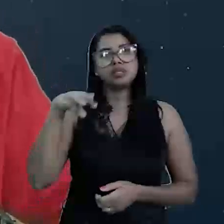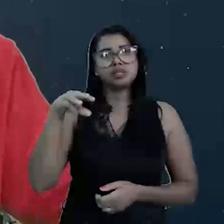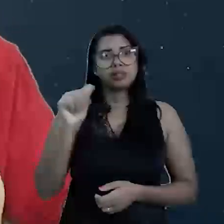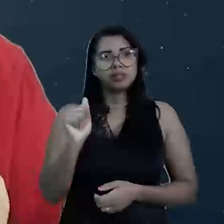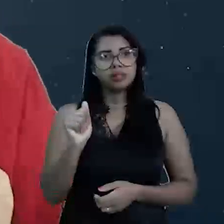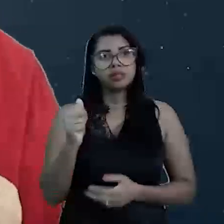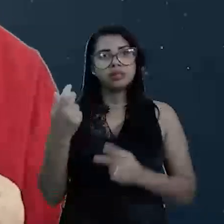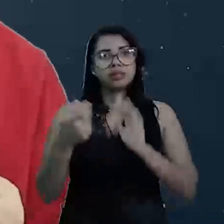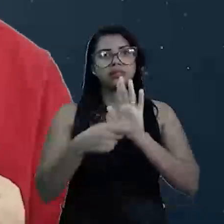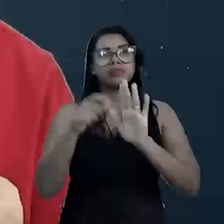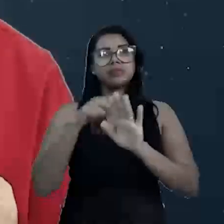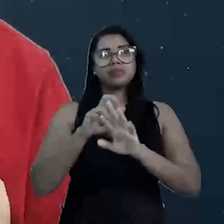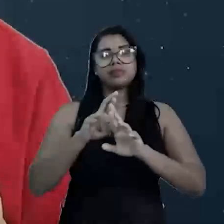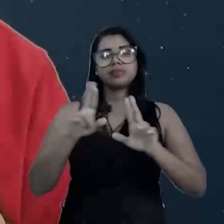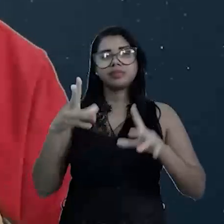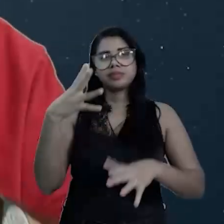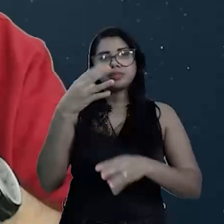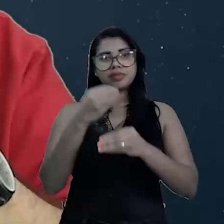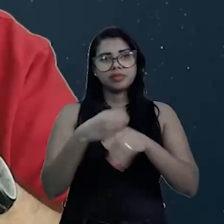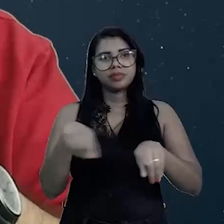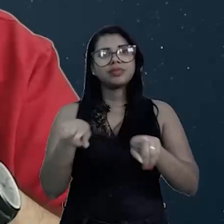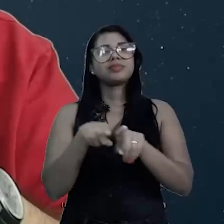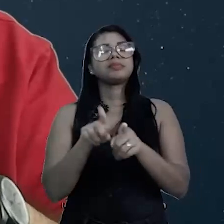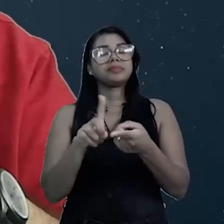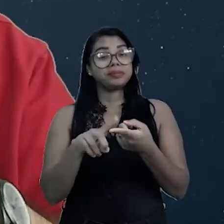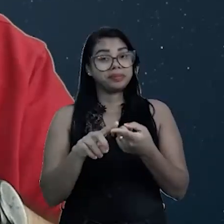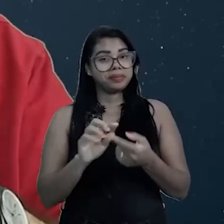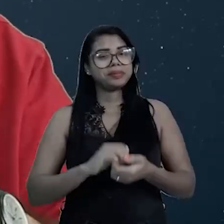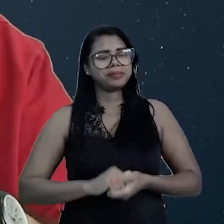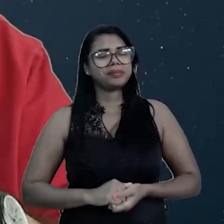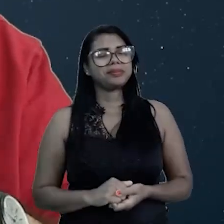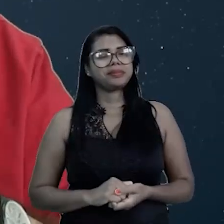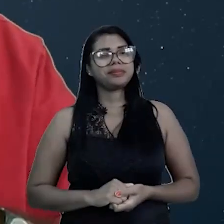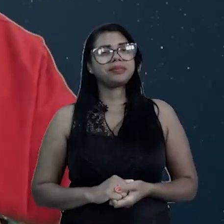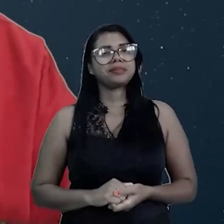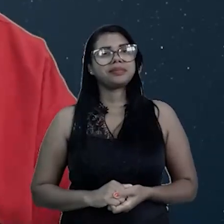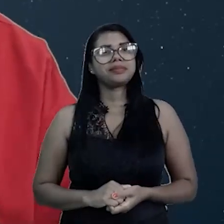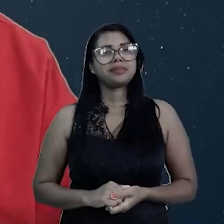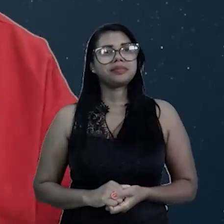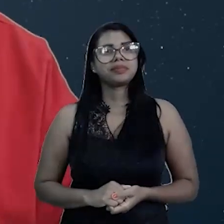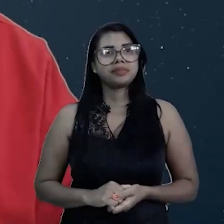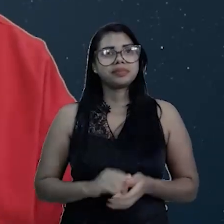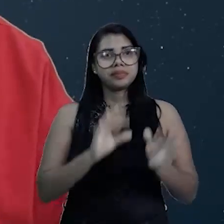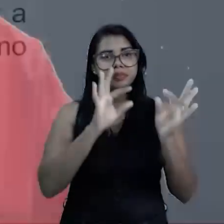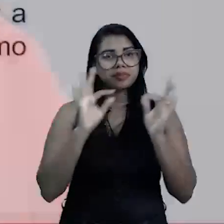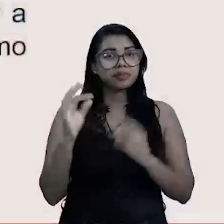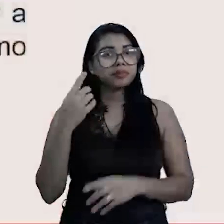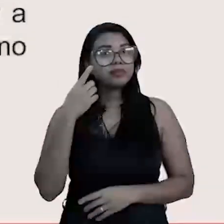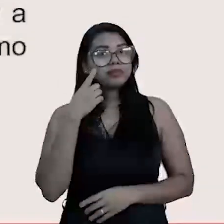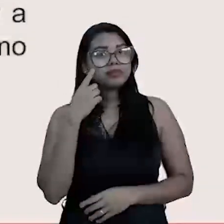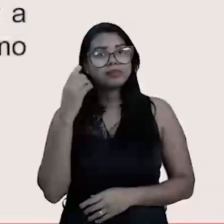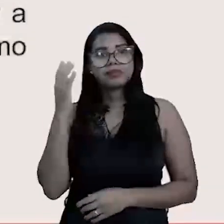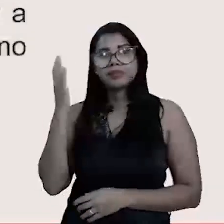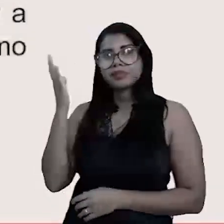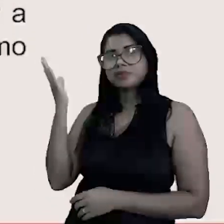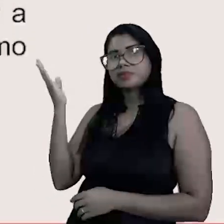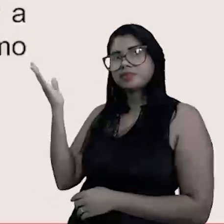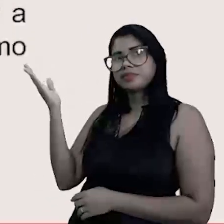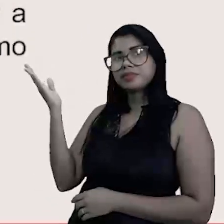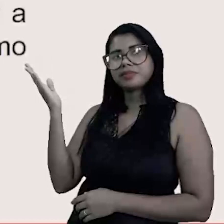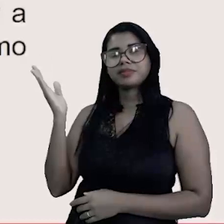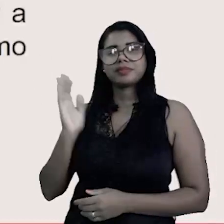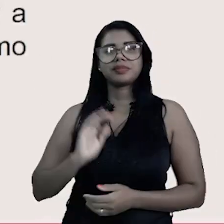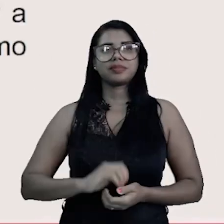figura de construção também. Tá? Então fica atento, fica ligado. Vamos dar uma olhada na zeugma agora.